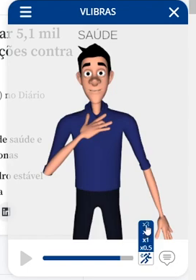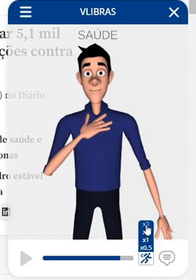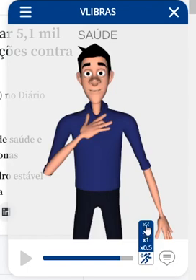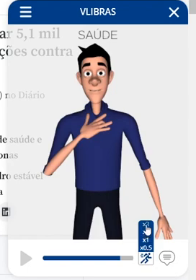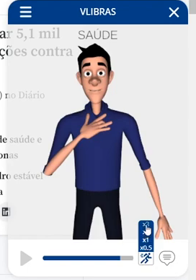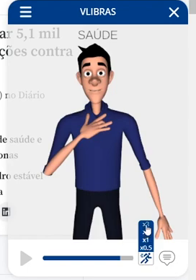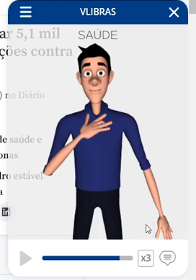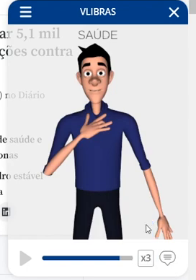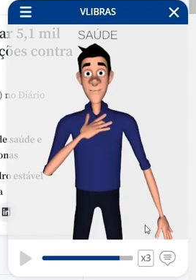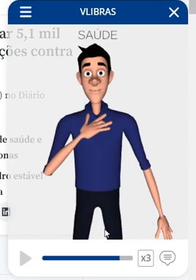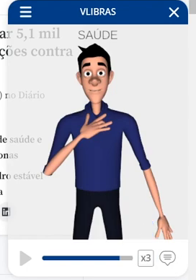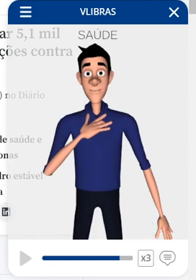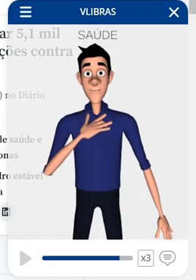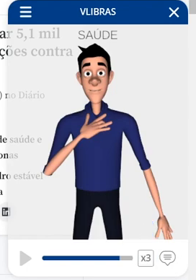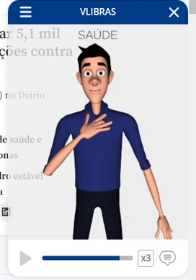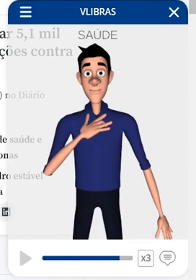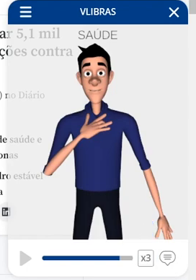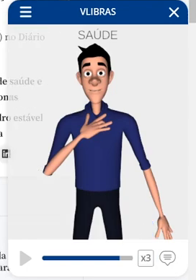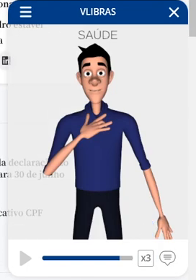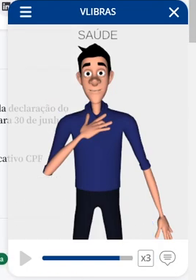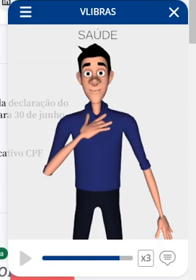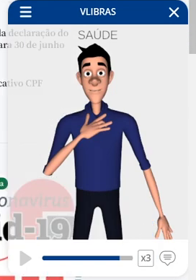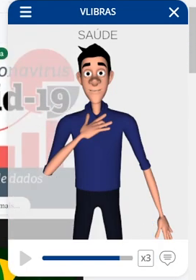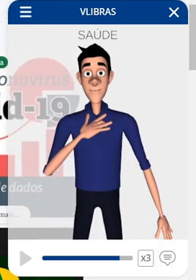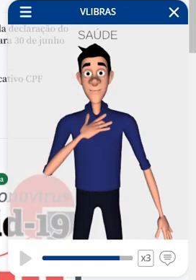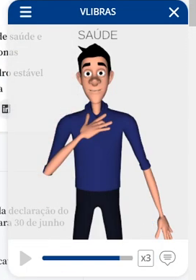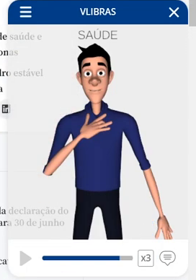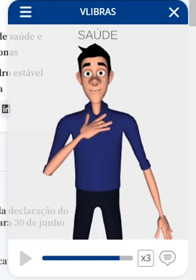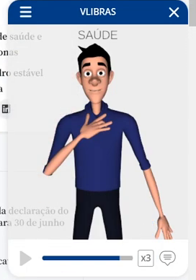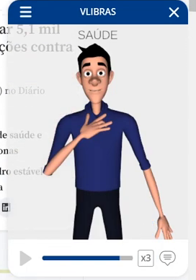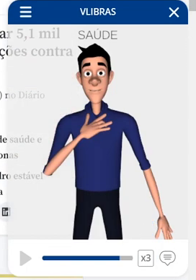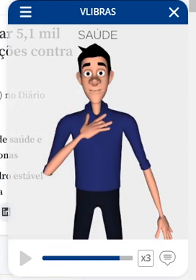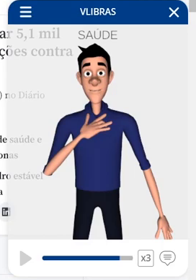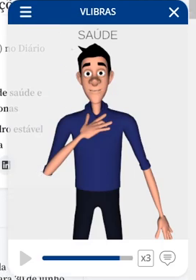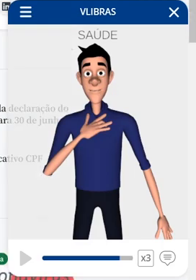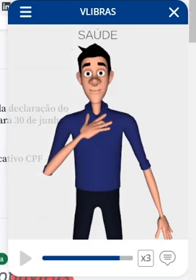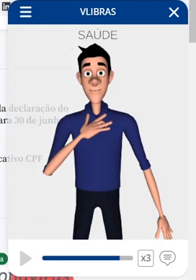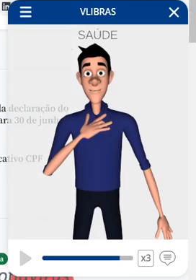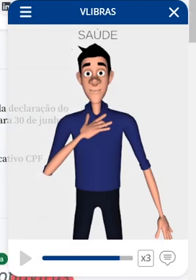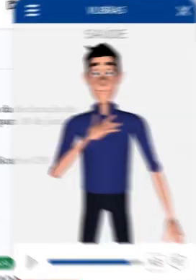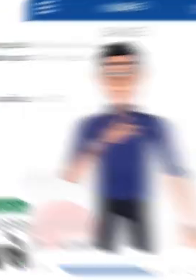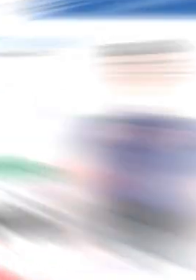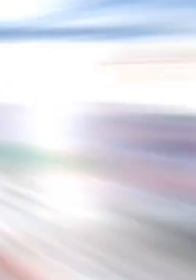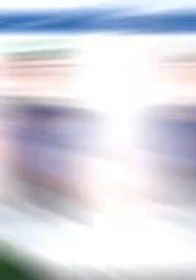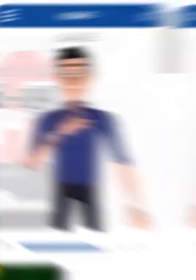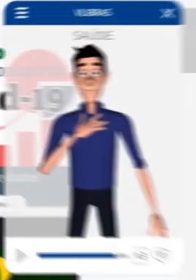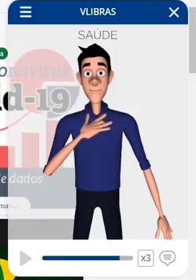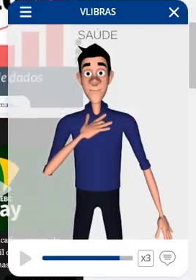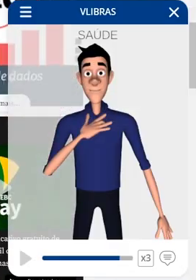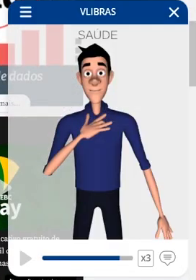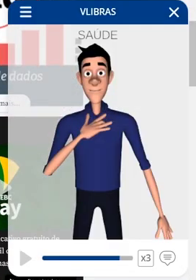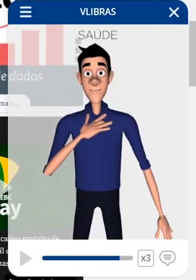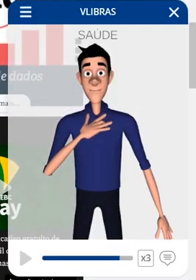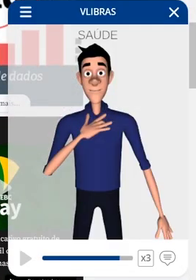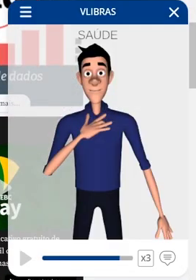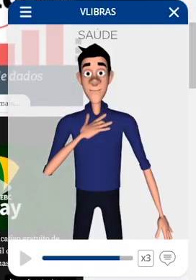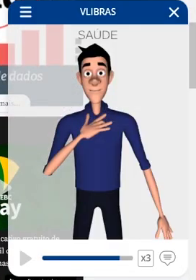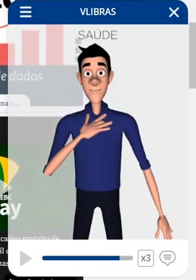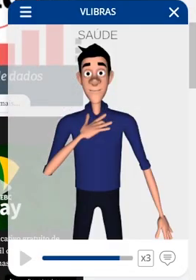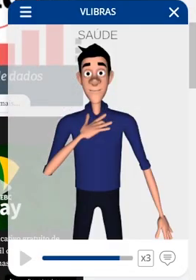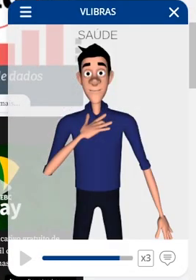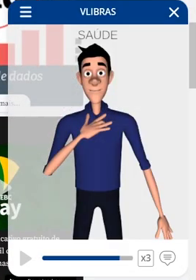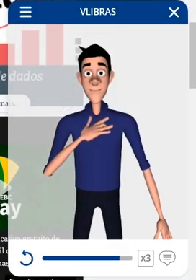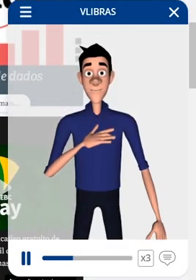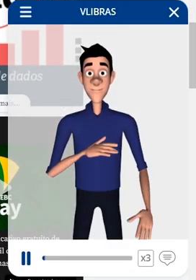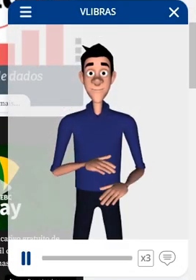mais lento. Em até três vezes a velocidade normal que ele já está setado aqui. Você vai ver que todo o